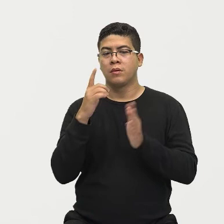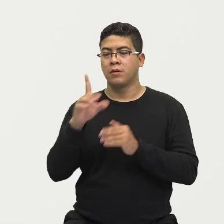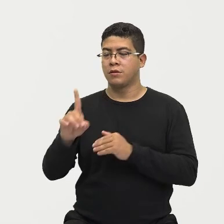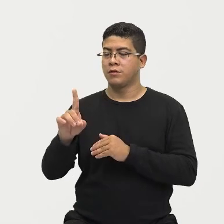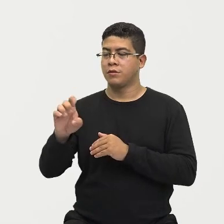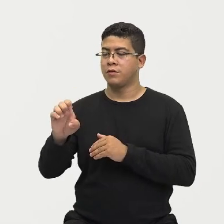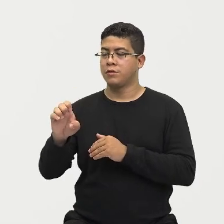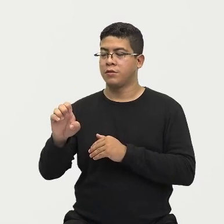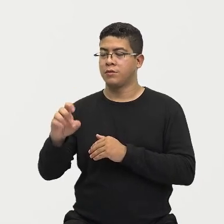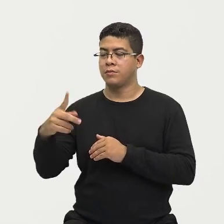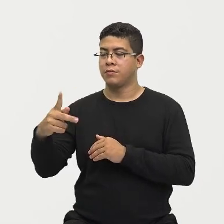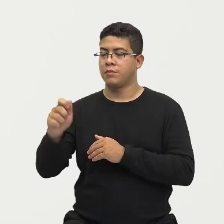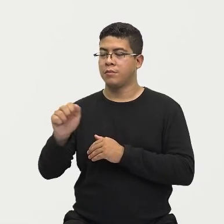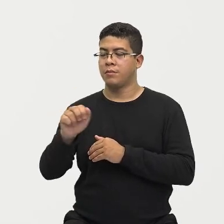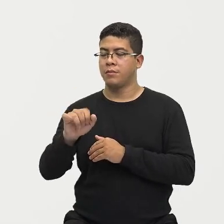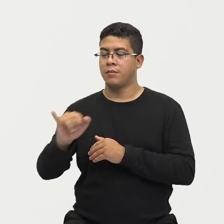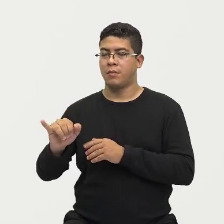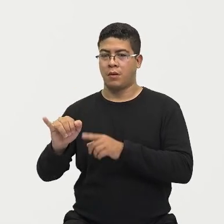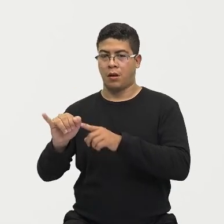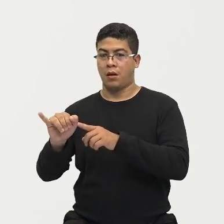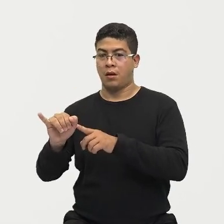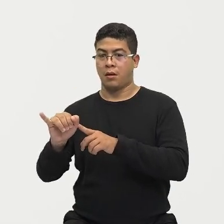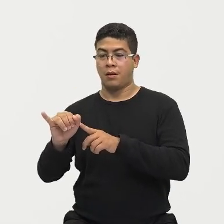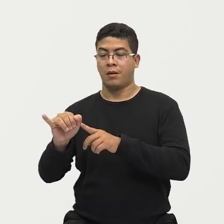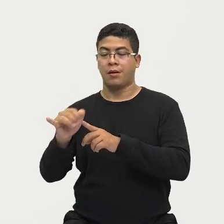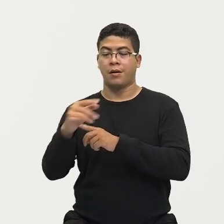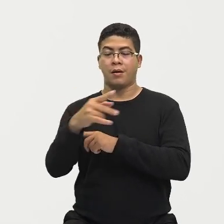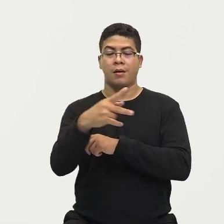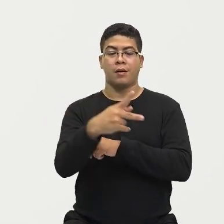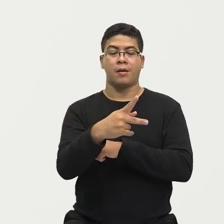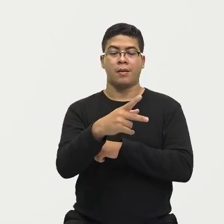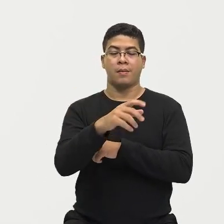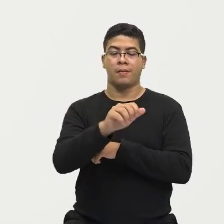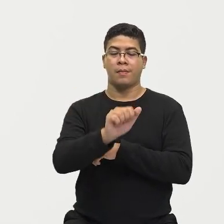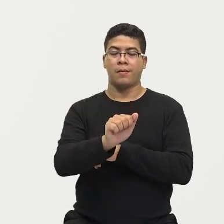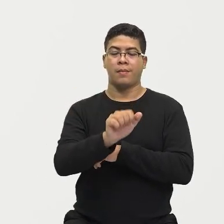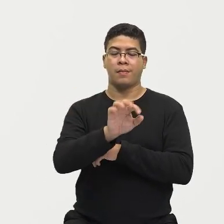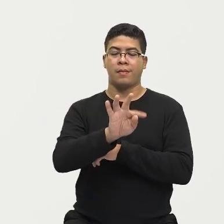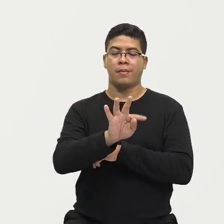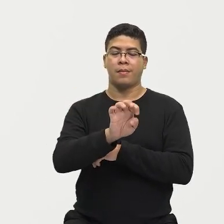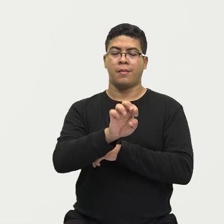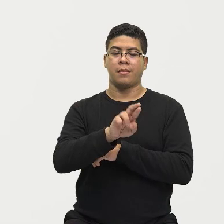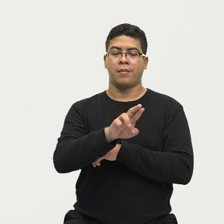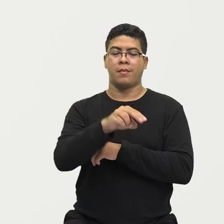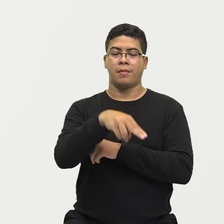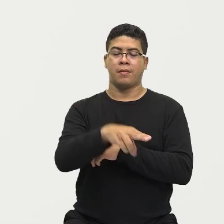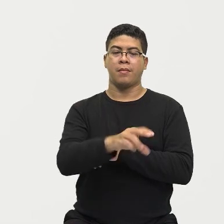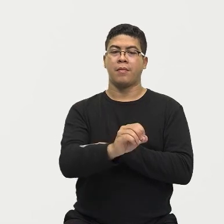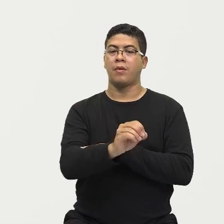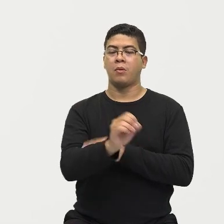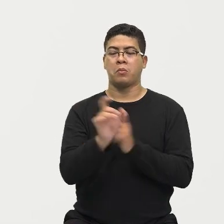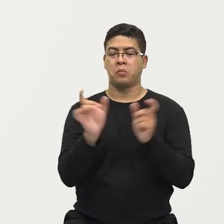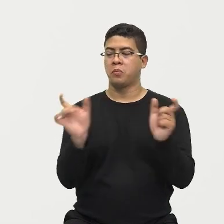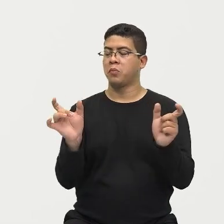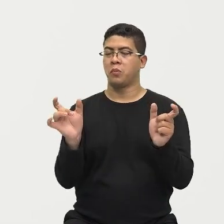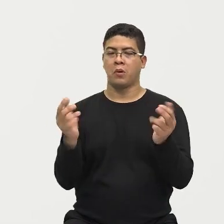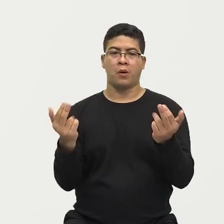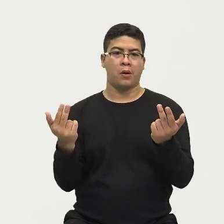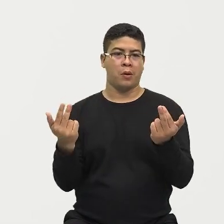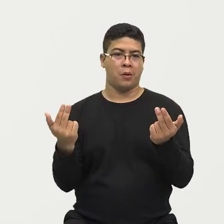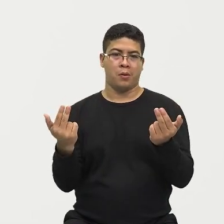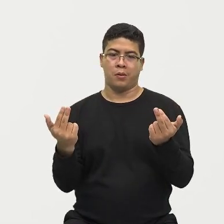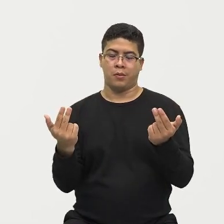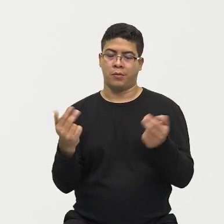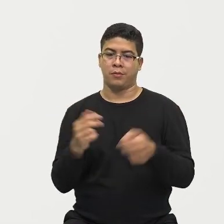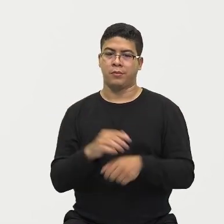em vez de escrever relação de pai, você escreve relação paterna. É a mesma coisa. Sempre procure fazer isso nas